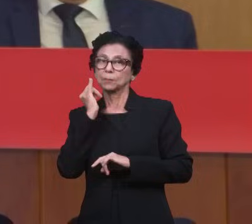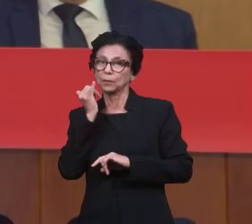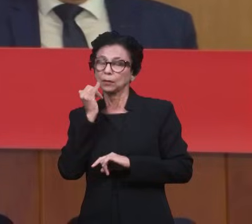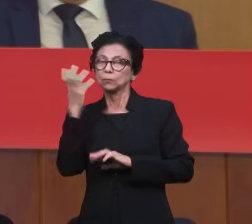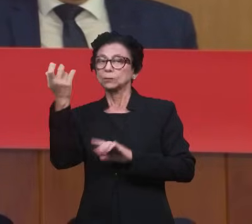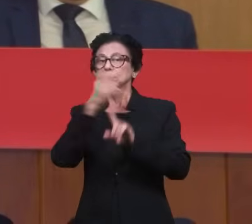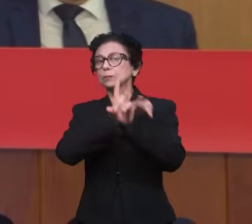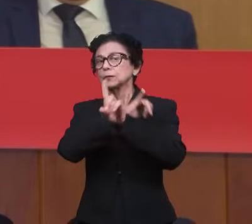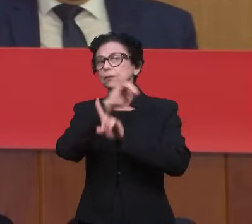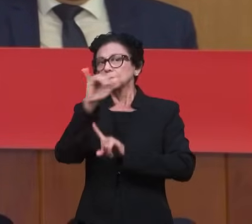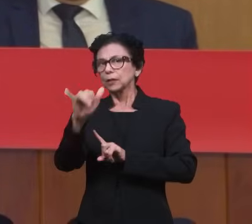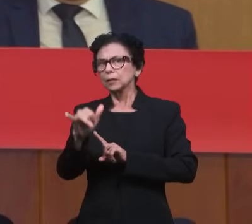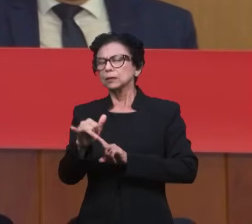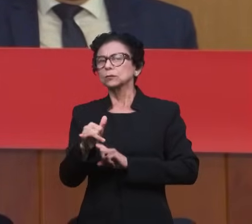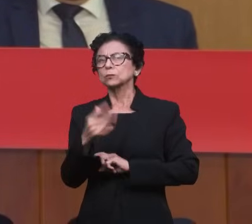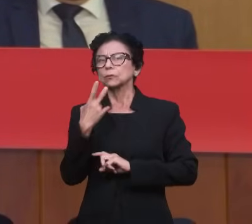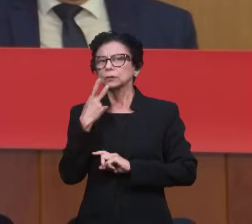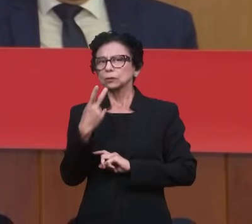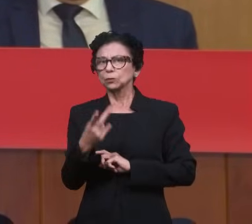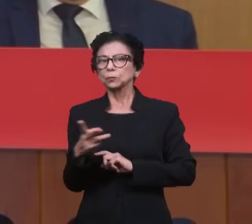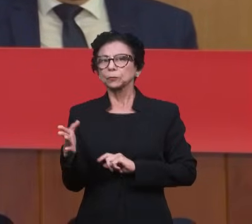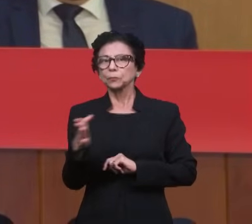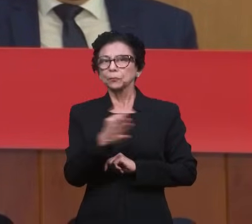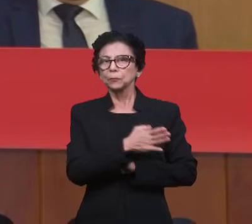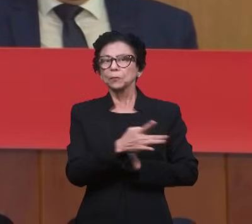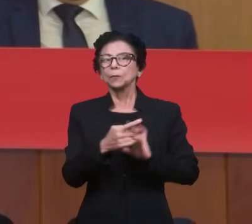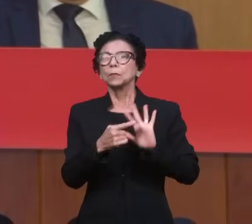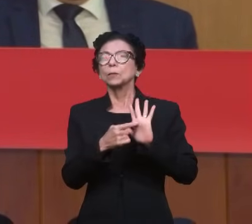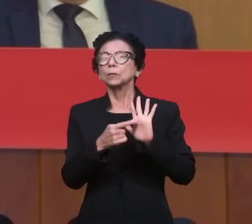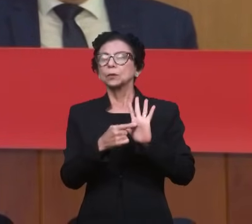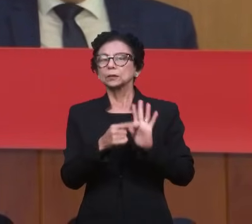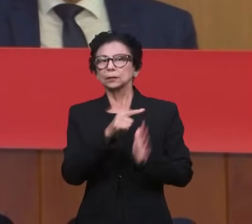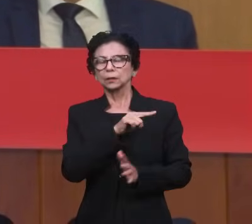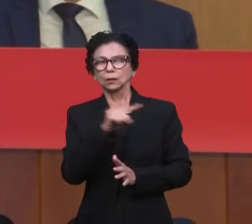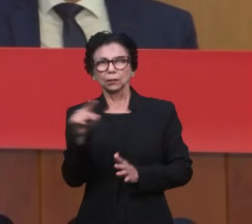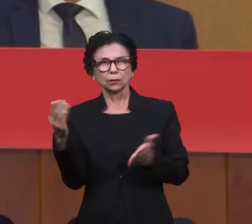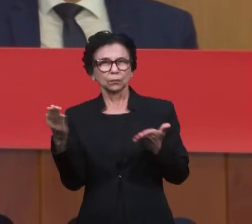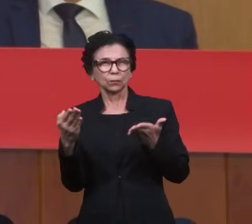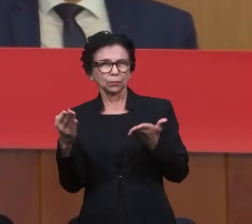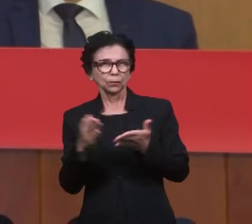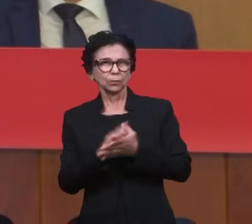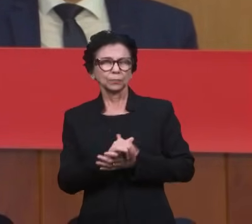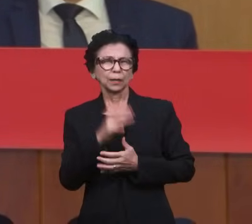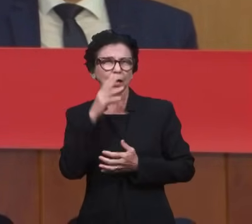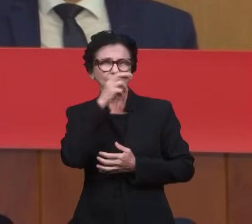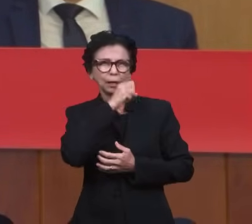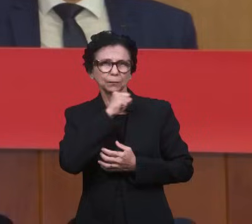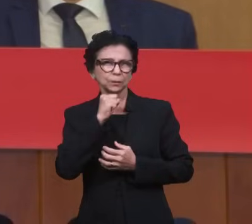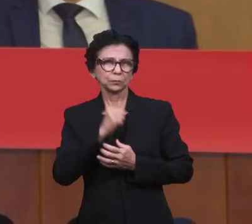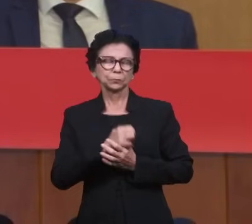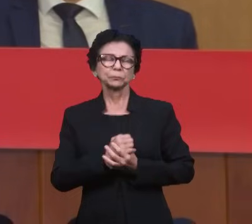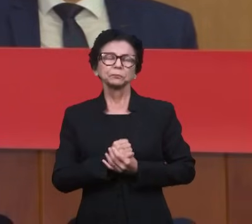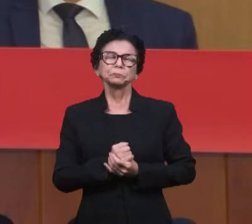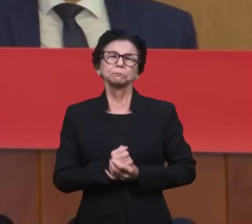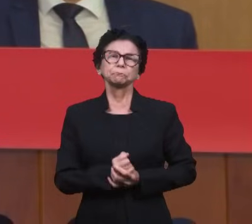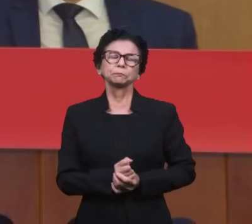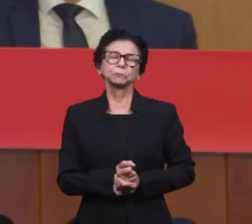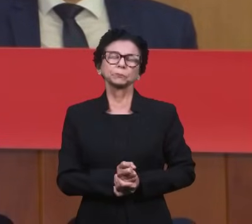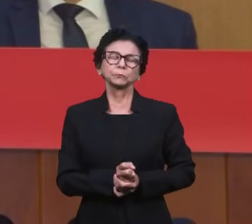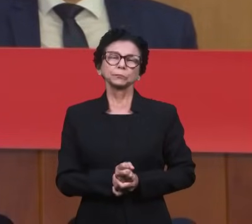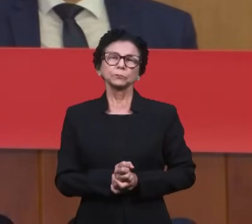isso, mas eu queria mostrar alguma coisa, meus irmãos, agora, passando rapidamente para aquilo